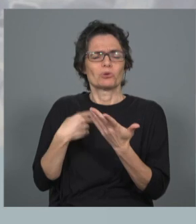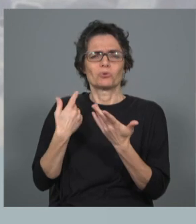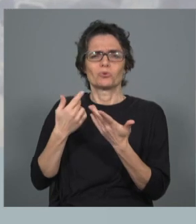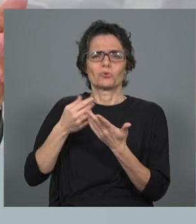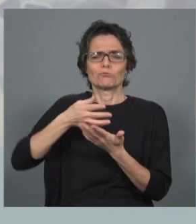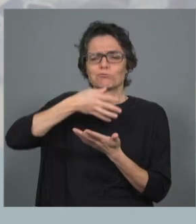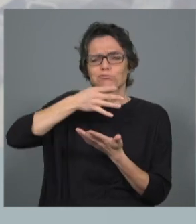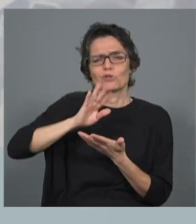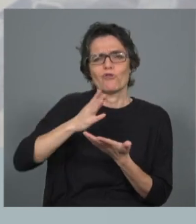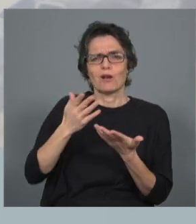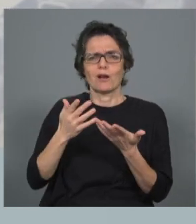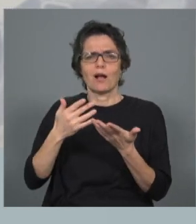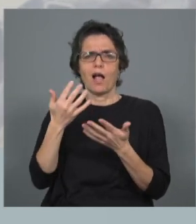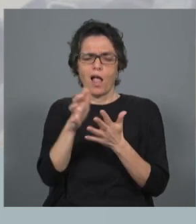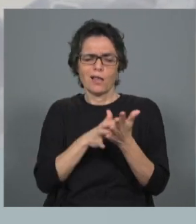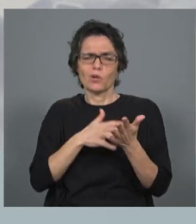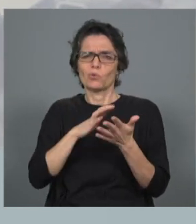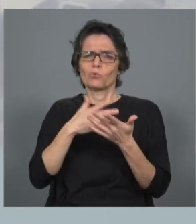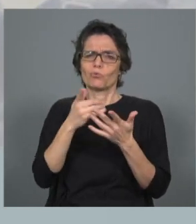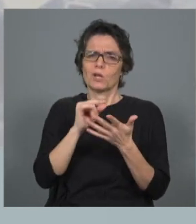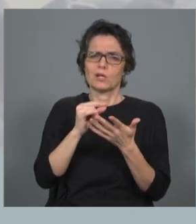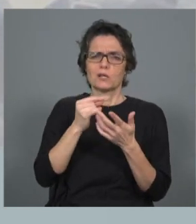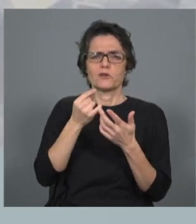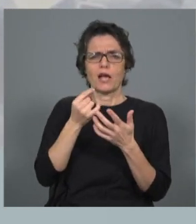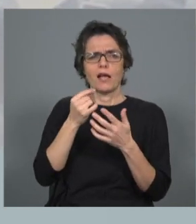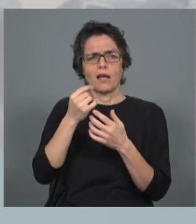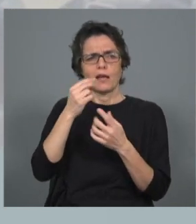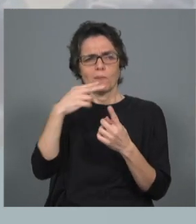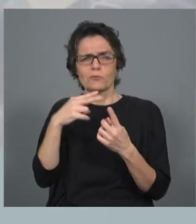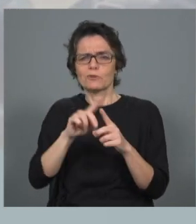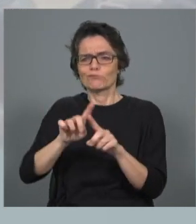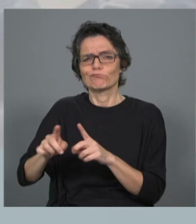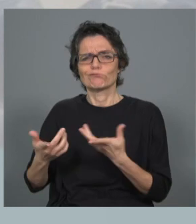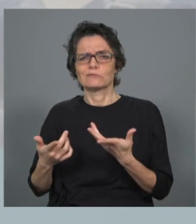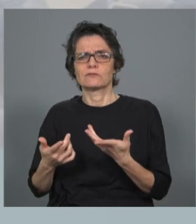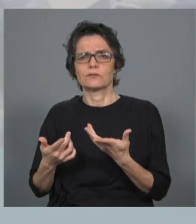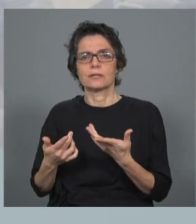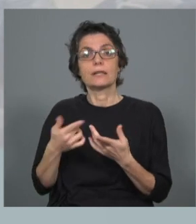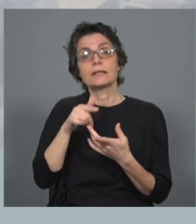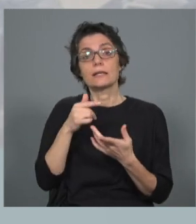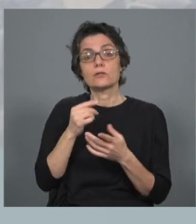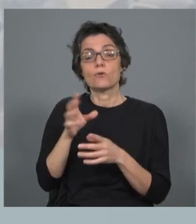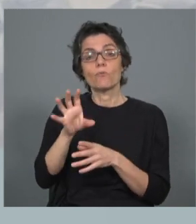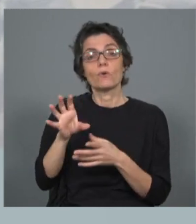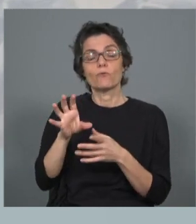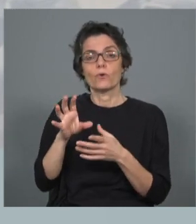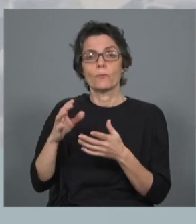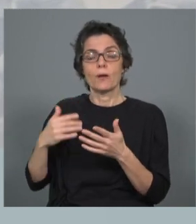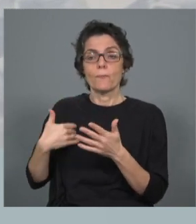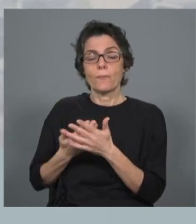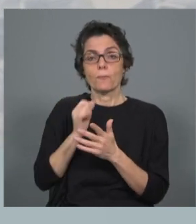feitas de determinados textos, e nesse sentido claramente é um alimento para nos transpor, para nos translocar para o